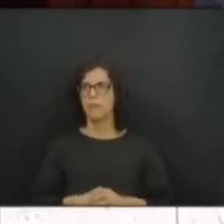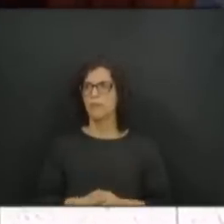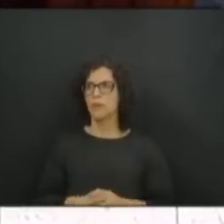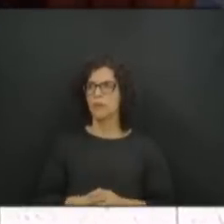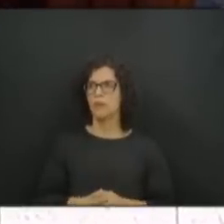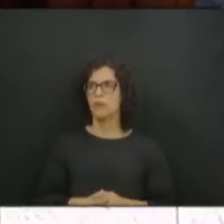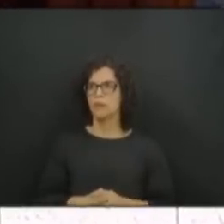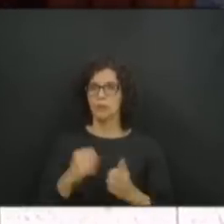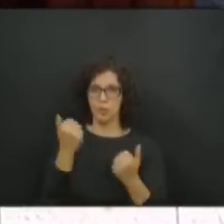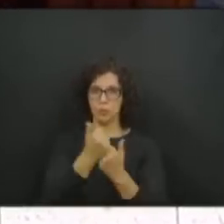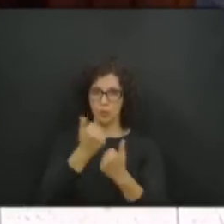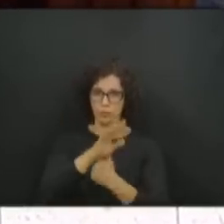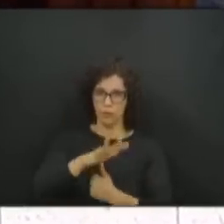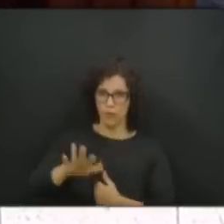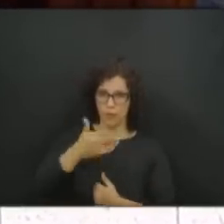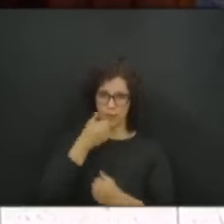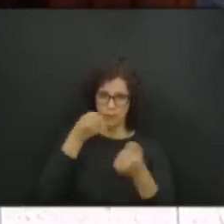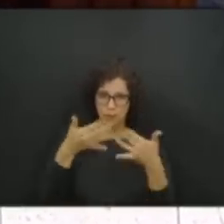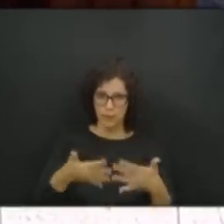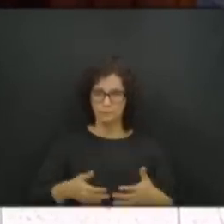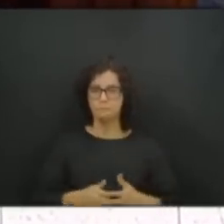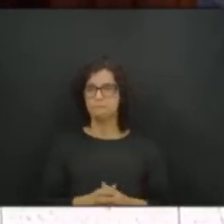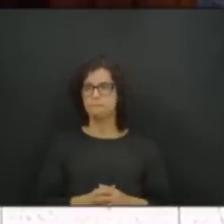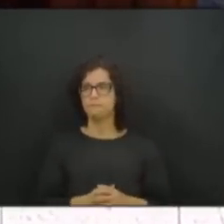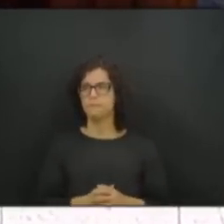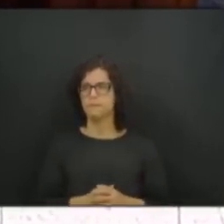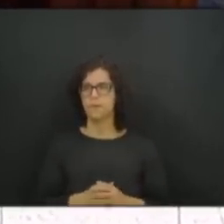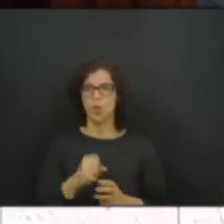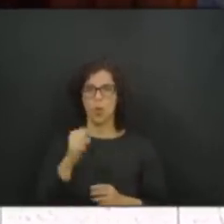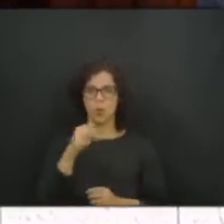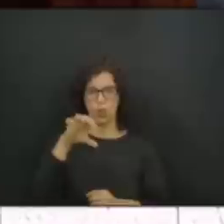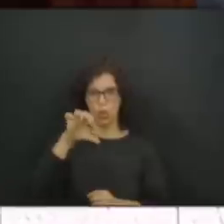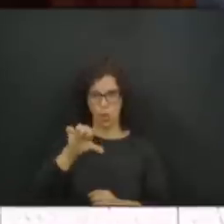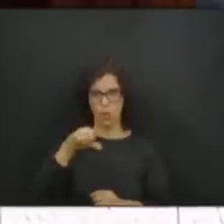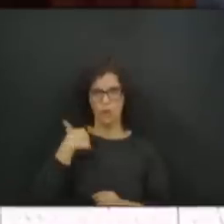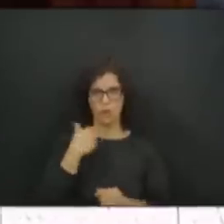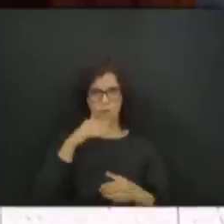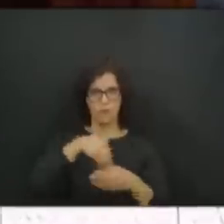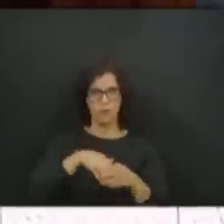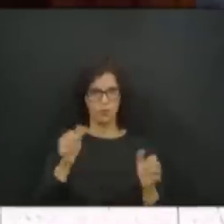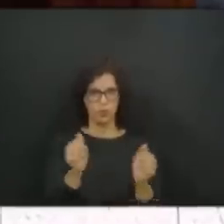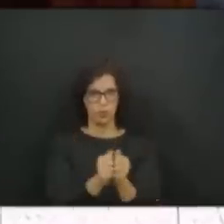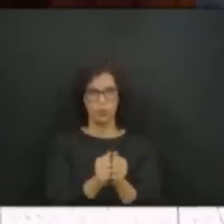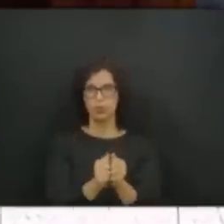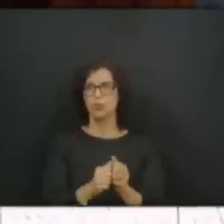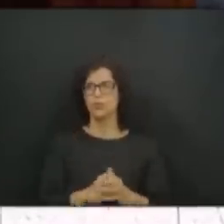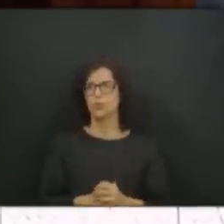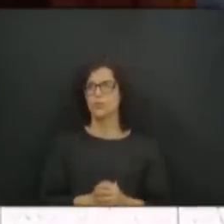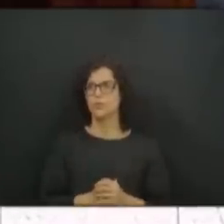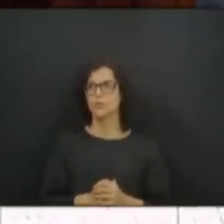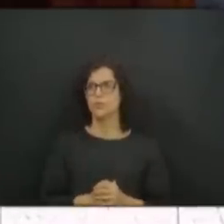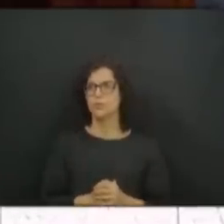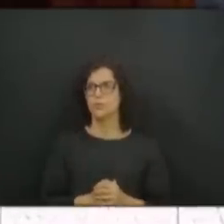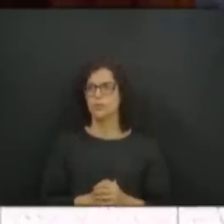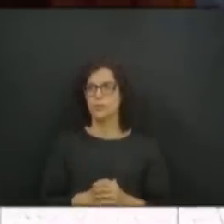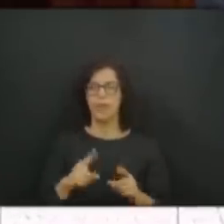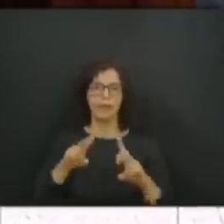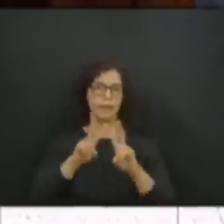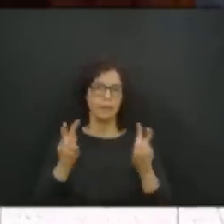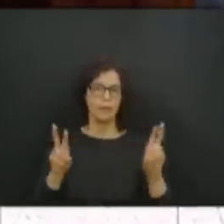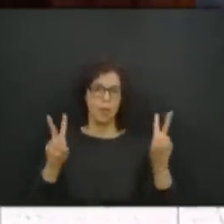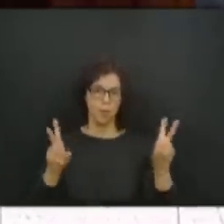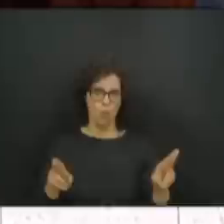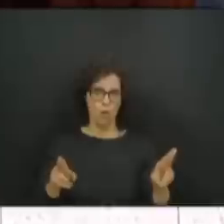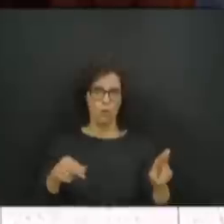ou substitutivo geral melhor dizendo os itens 8 e 9 faremos votação agrupada por serem